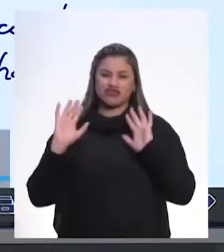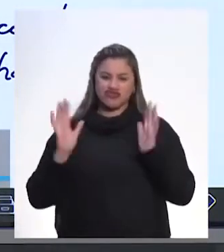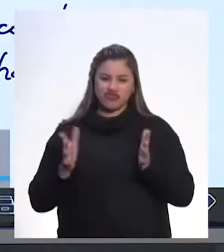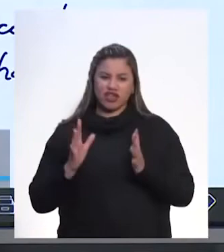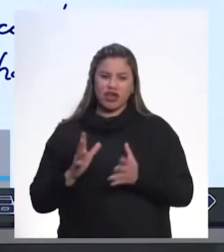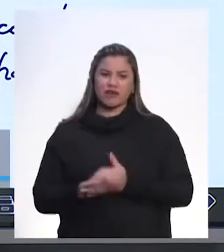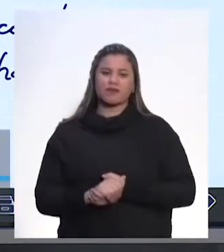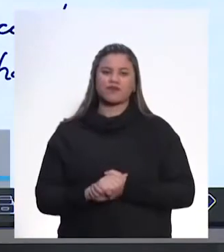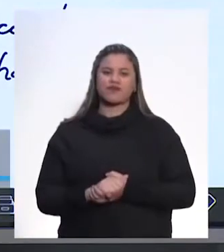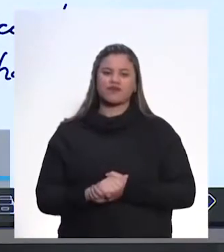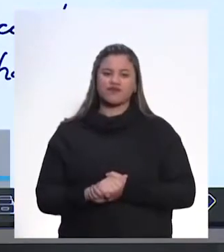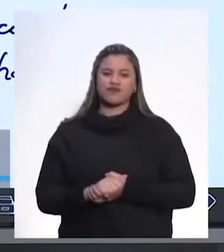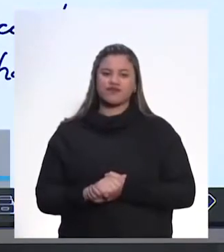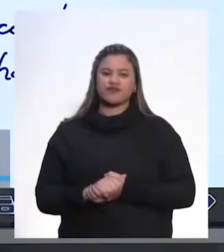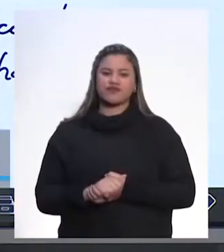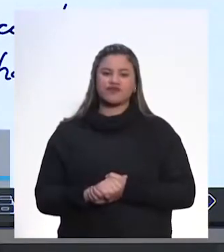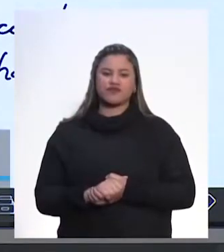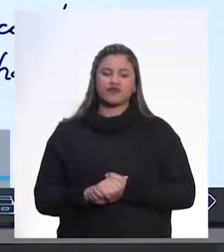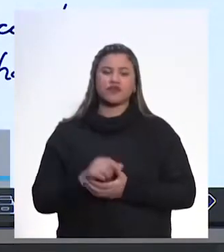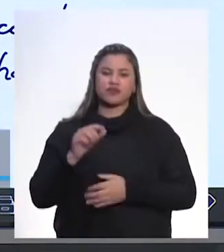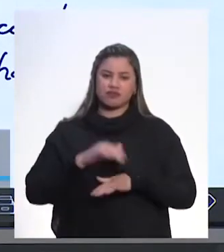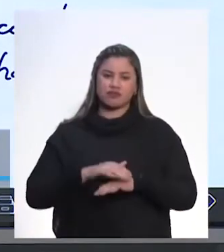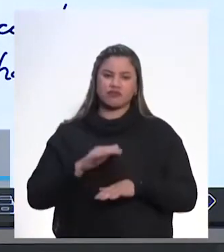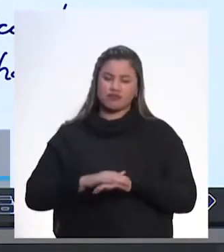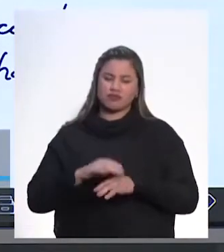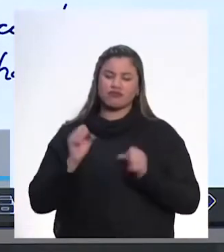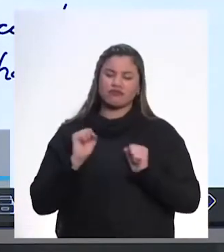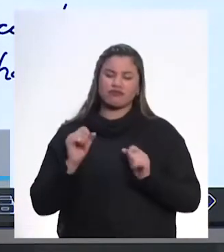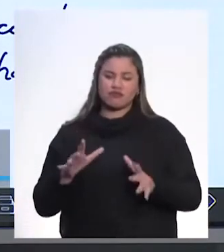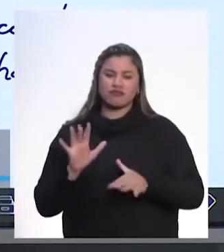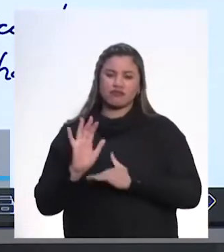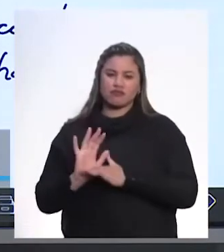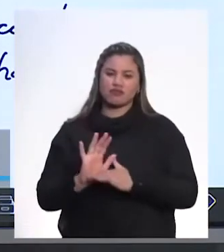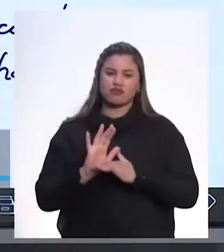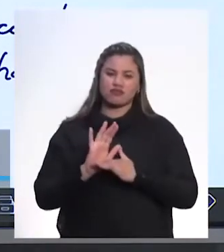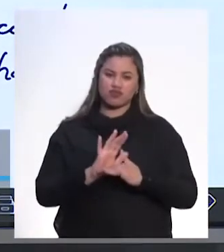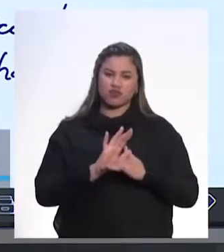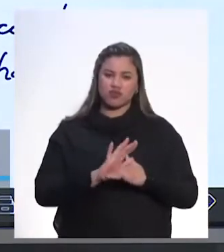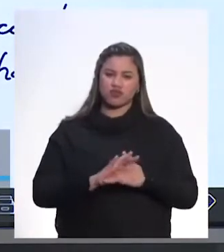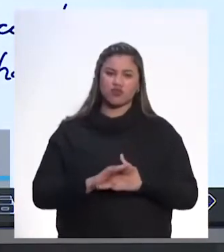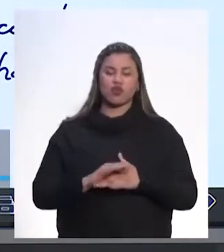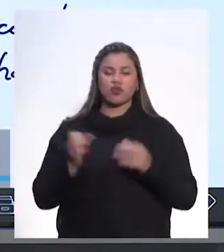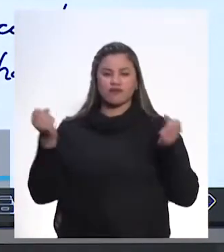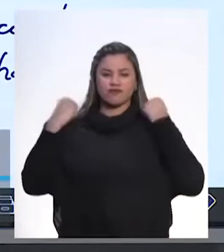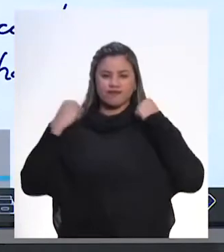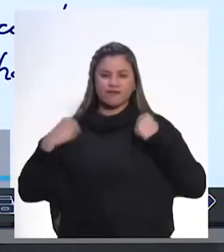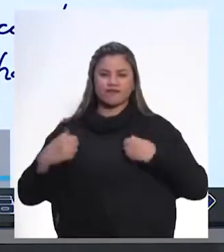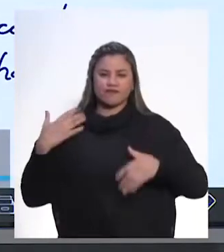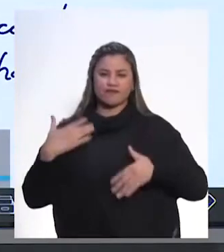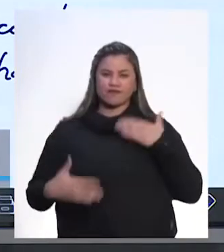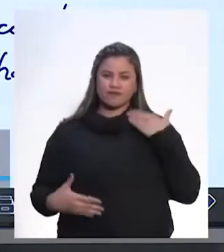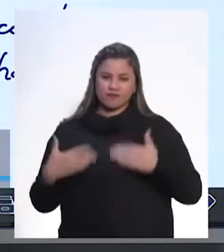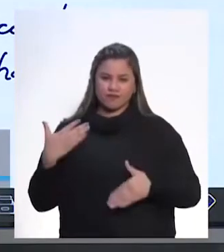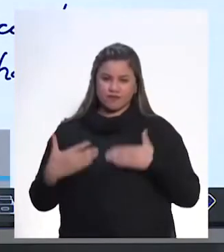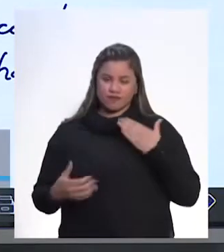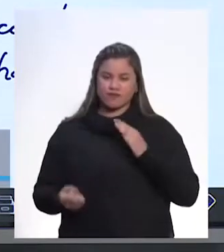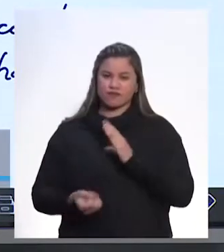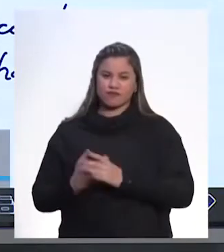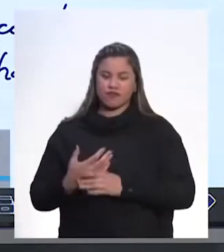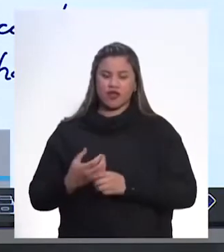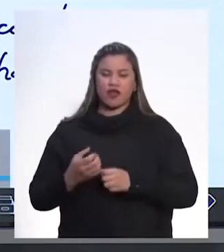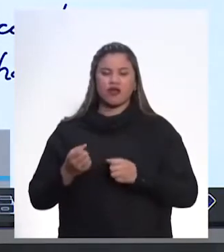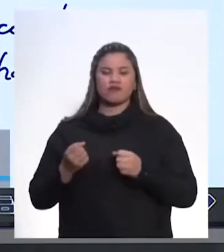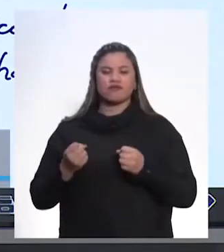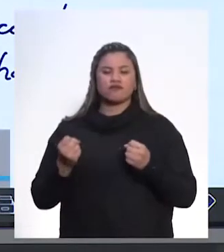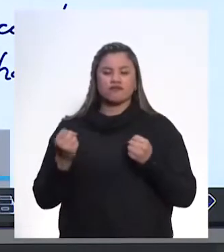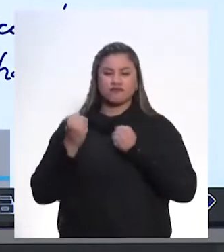né, exercíciozinhos que vocês podem estar fazendo justamente para ajudar a esse condicionamento físico, a criar esse tônus muscular